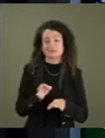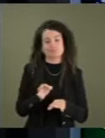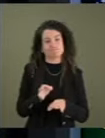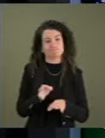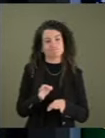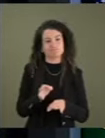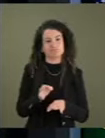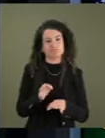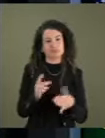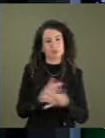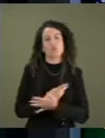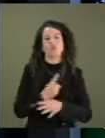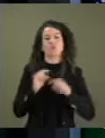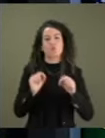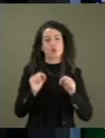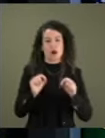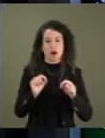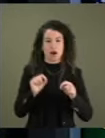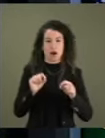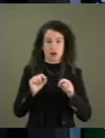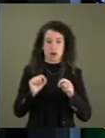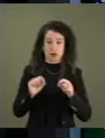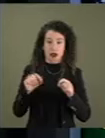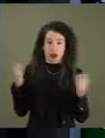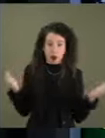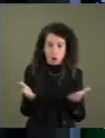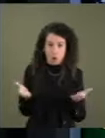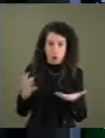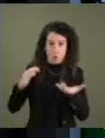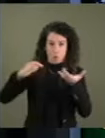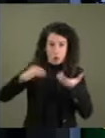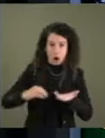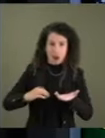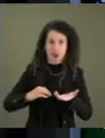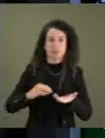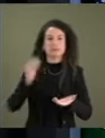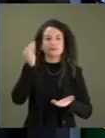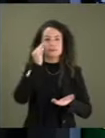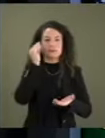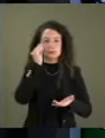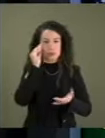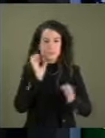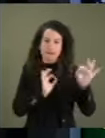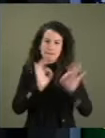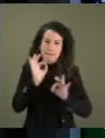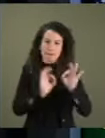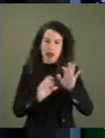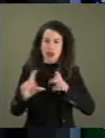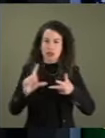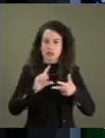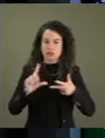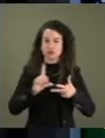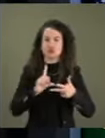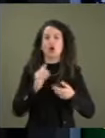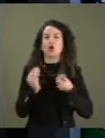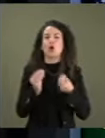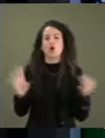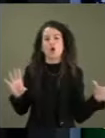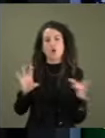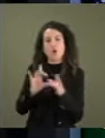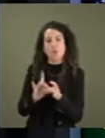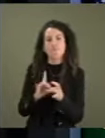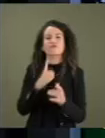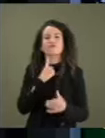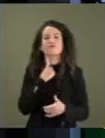matéria onde o Congresso Nacional tem legislado ativamente em consonância com a vontade